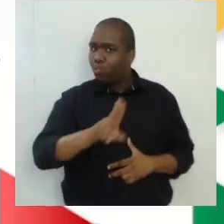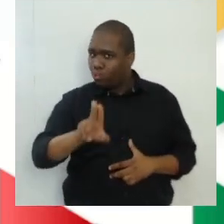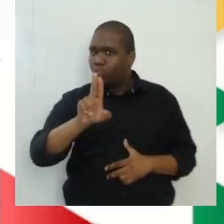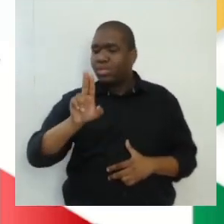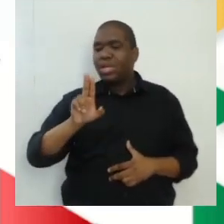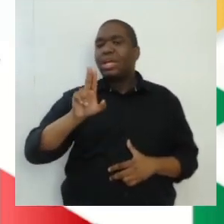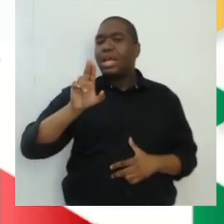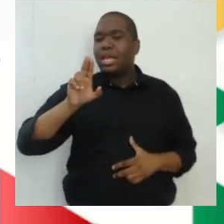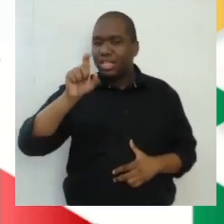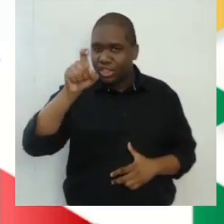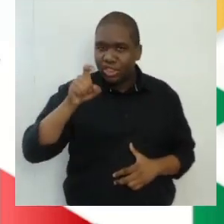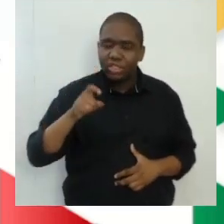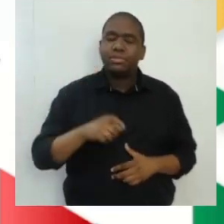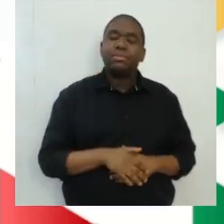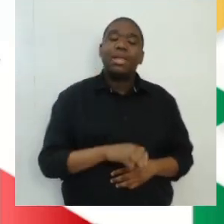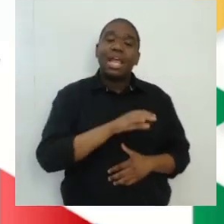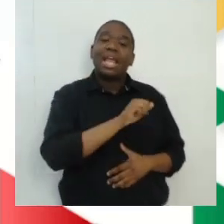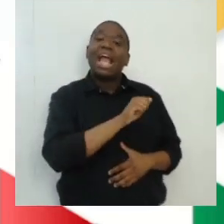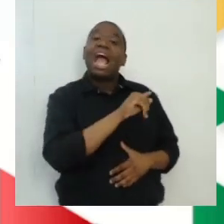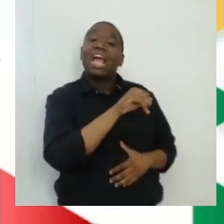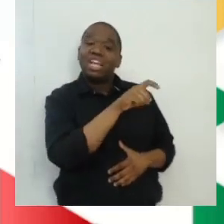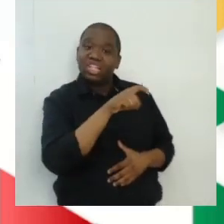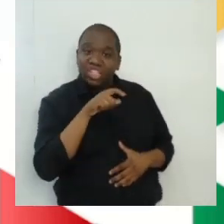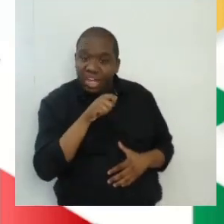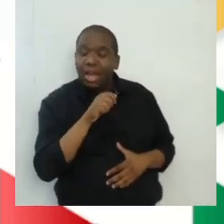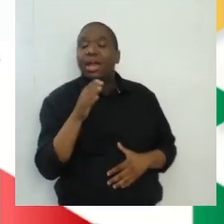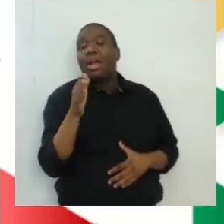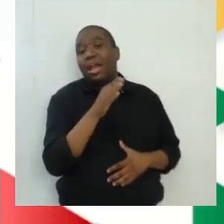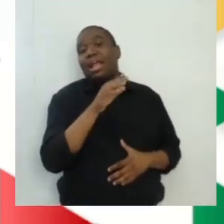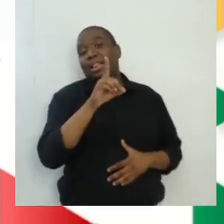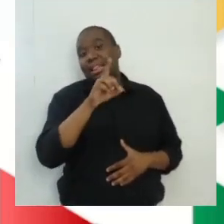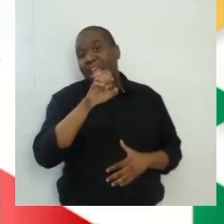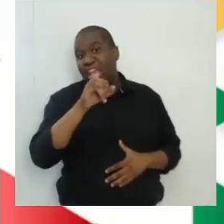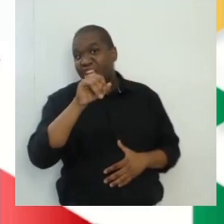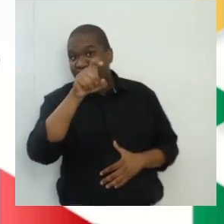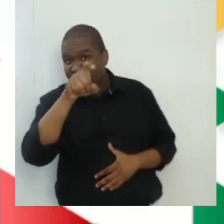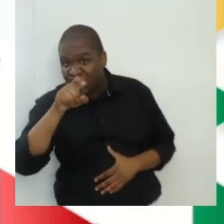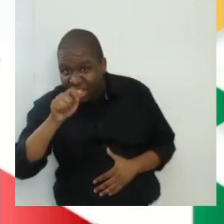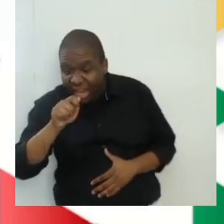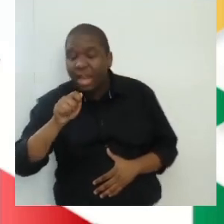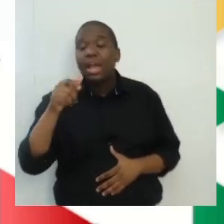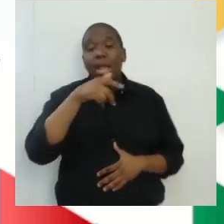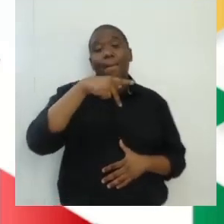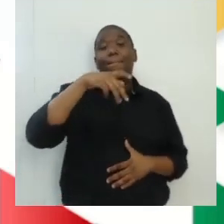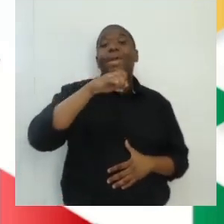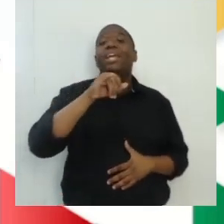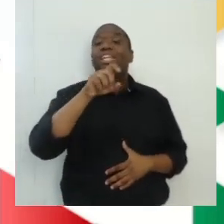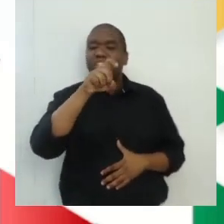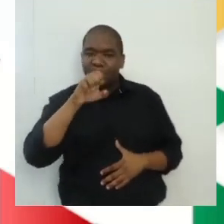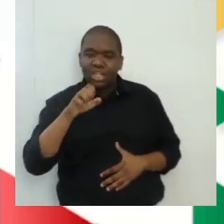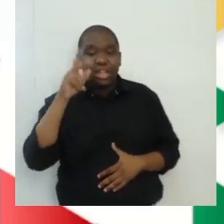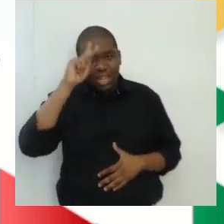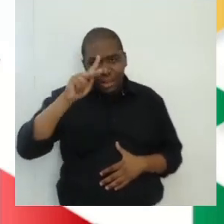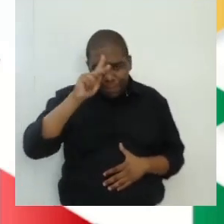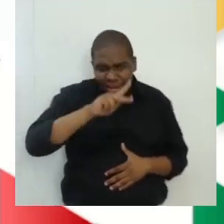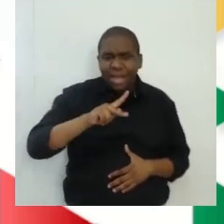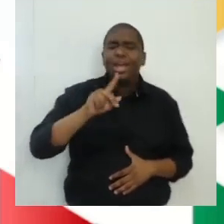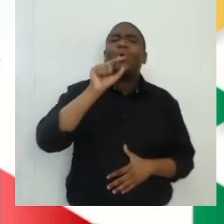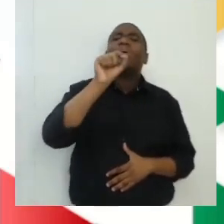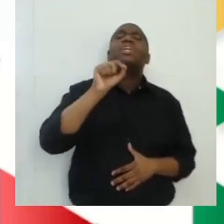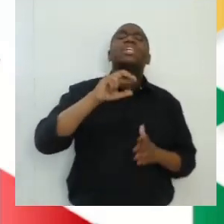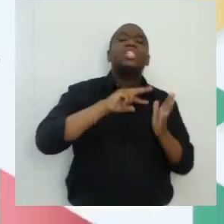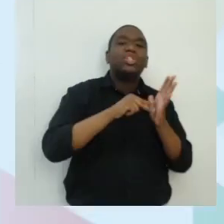Caixa, deixa, peixe. Lembra o que é ditongo? É o encontro de uma vogal mais